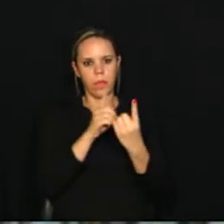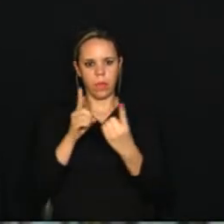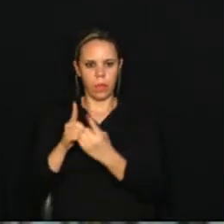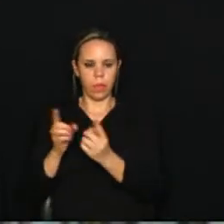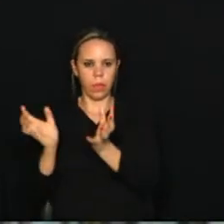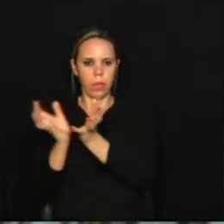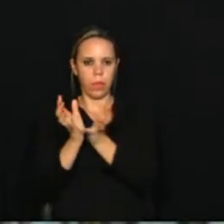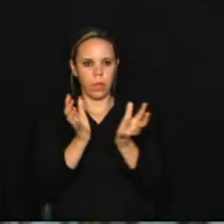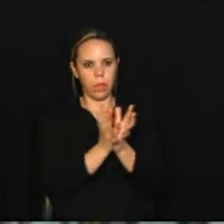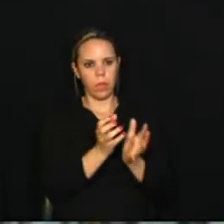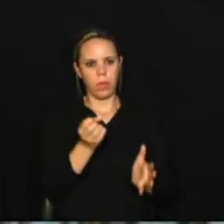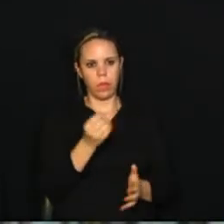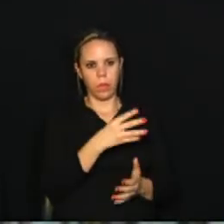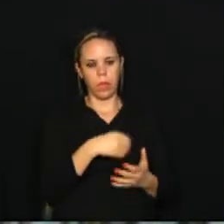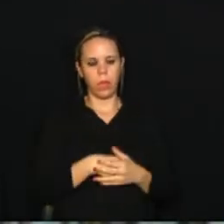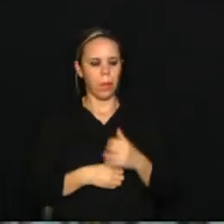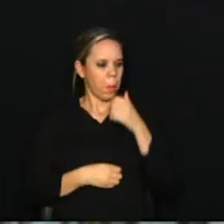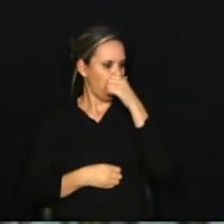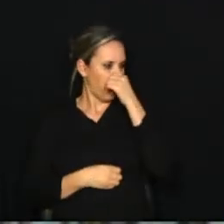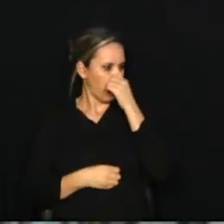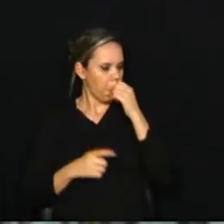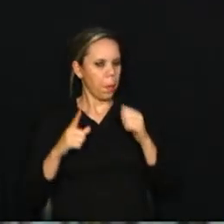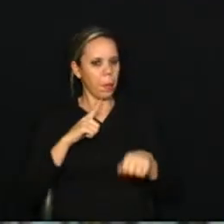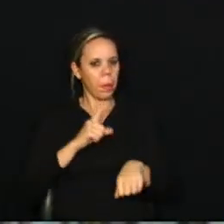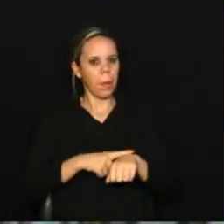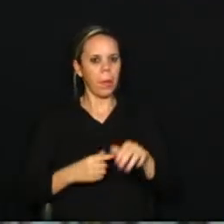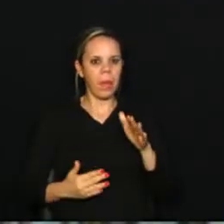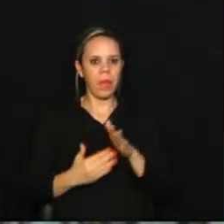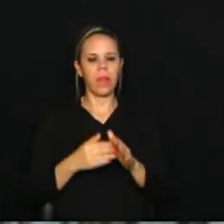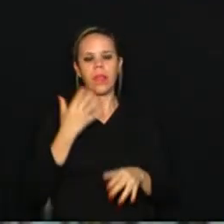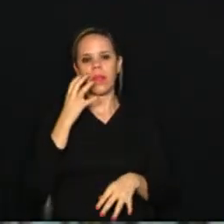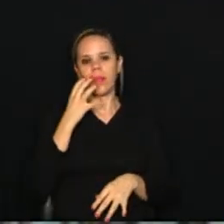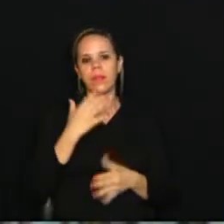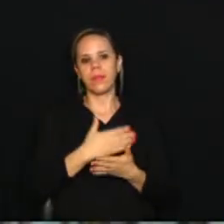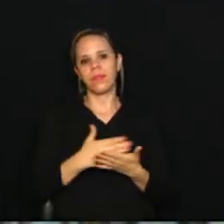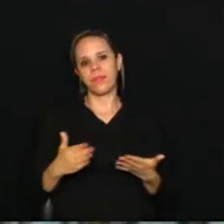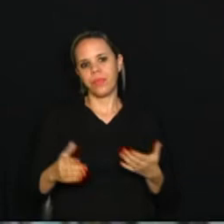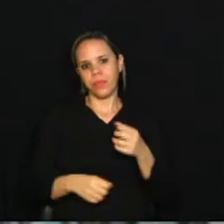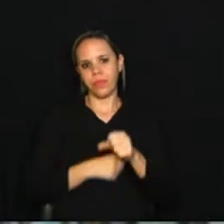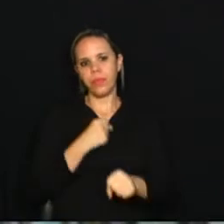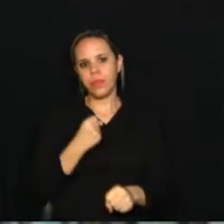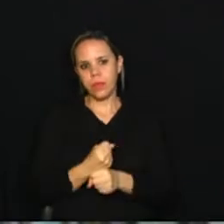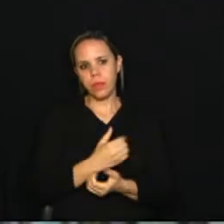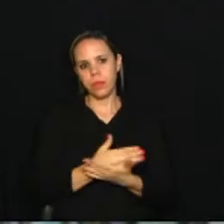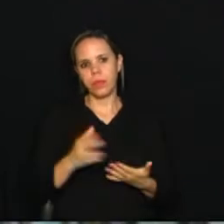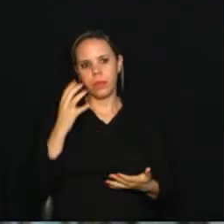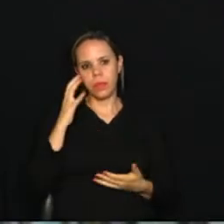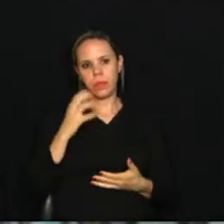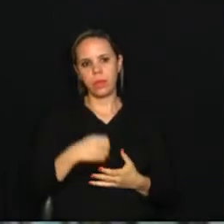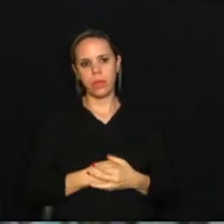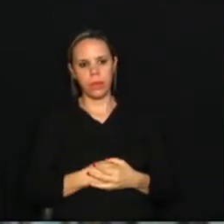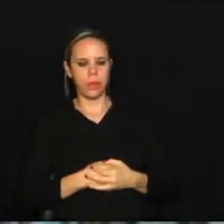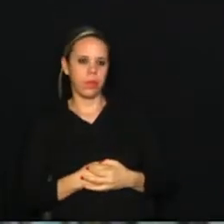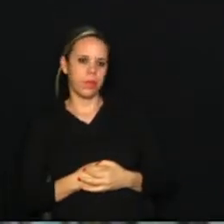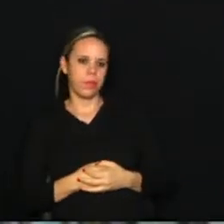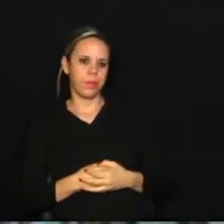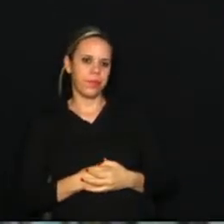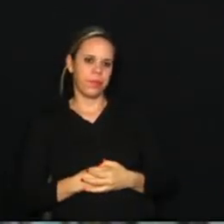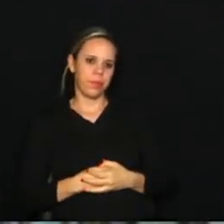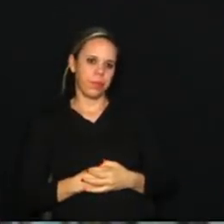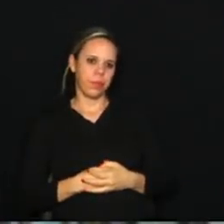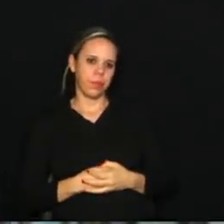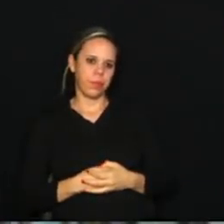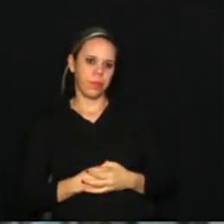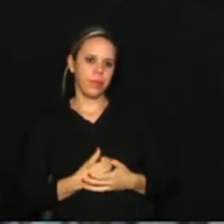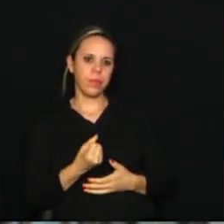turmas novas, que tem prazo até fevereiro, porque o ano letivo começa em fevereiro. Então,